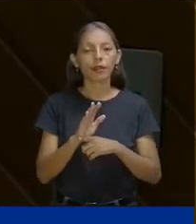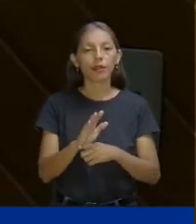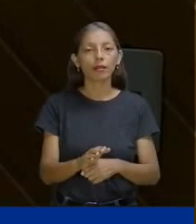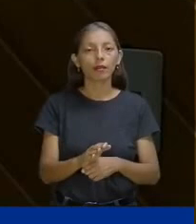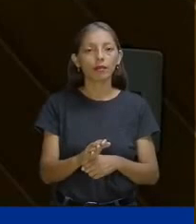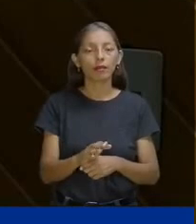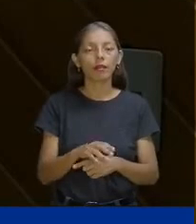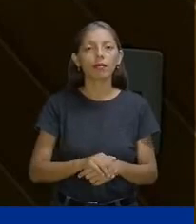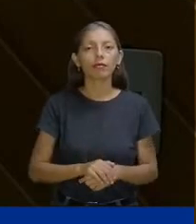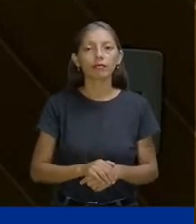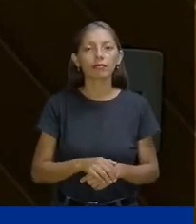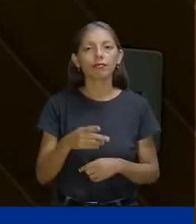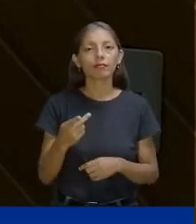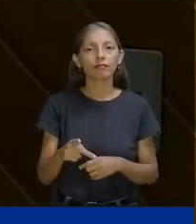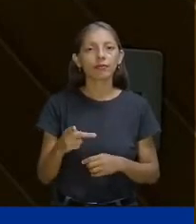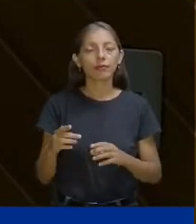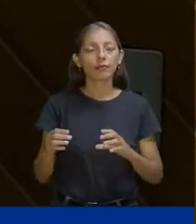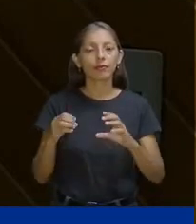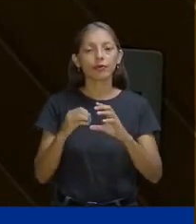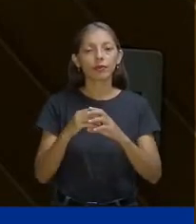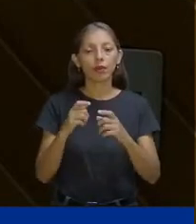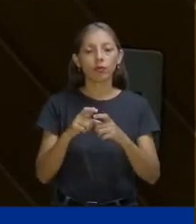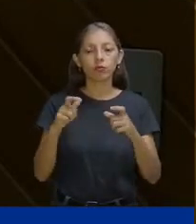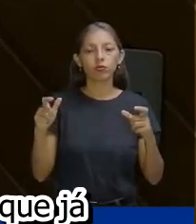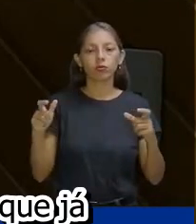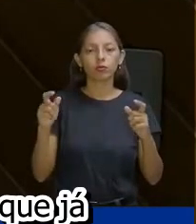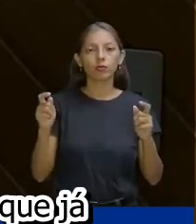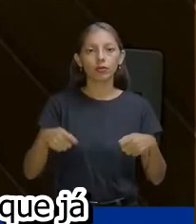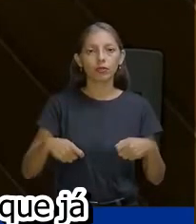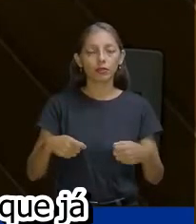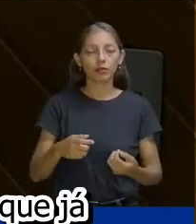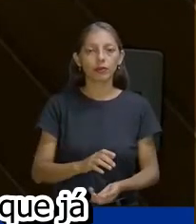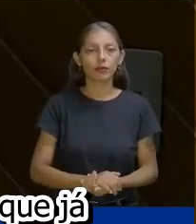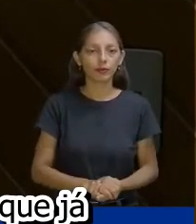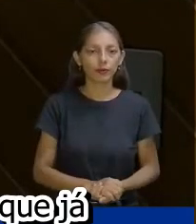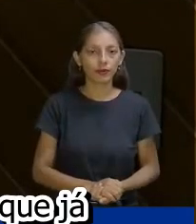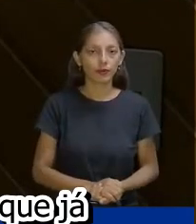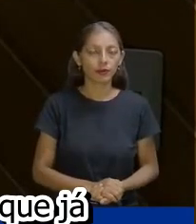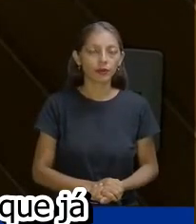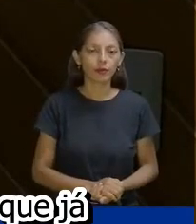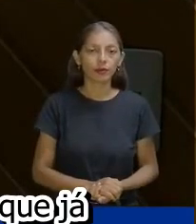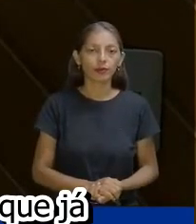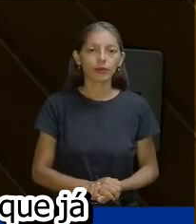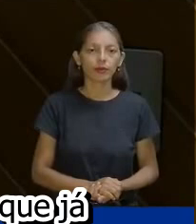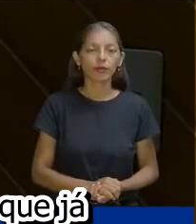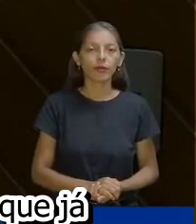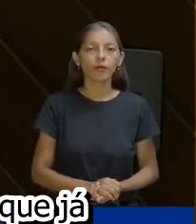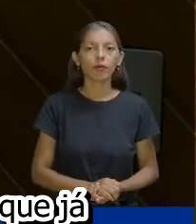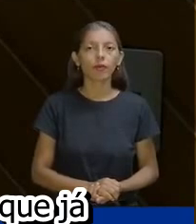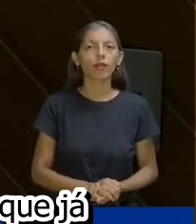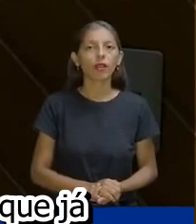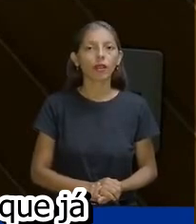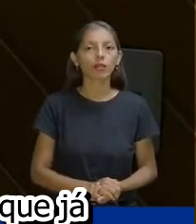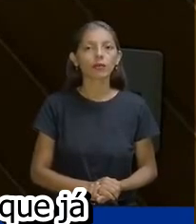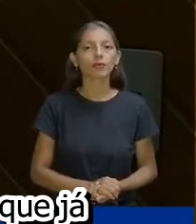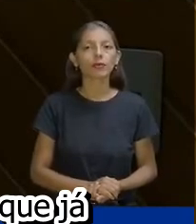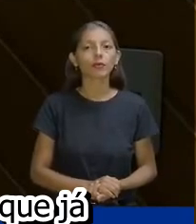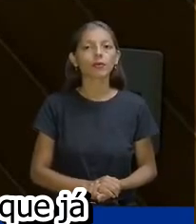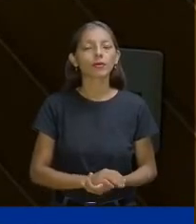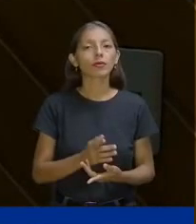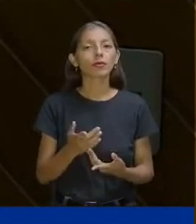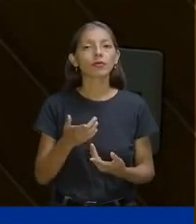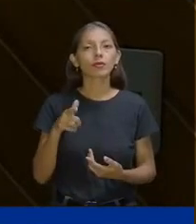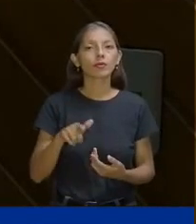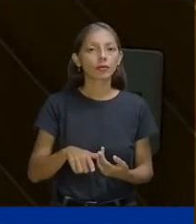papel da nossa justiça eleitoral em nossa sociedade aqui. Mais uma vez, também me associar com meus pares, que